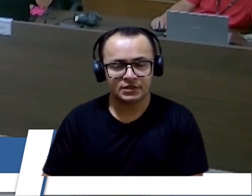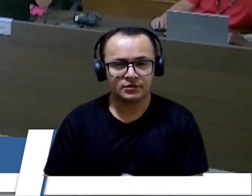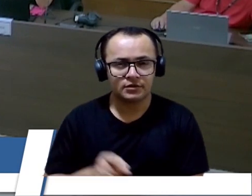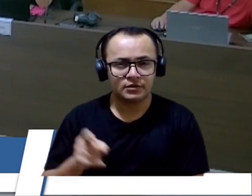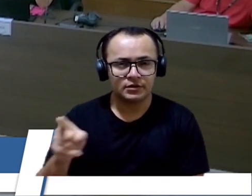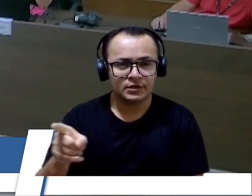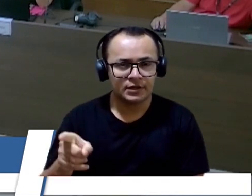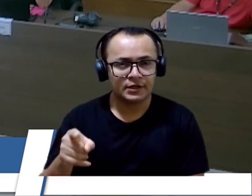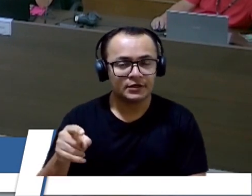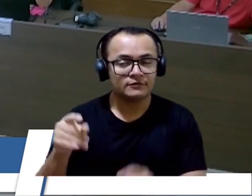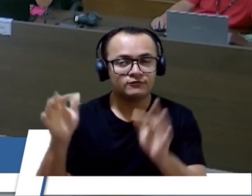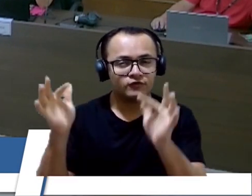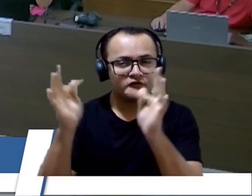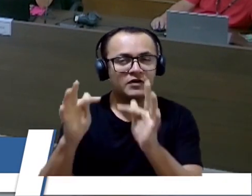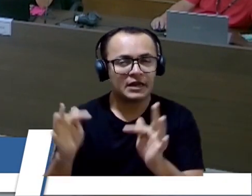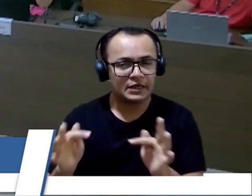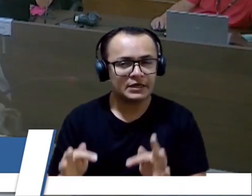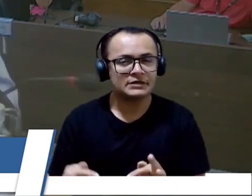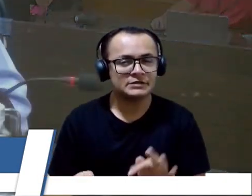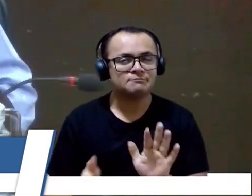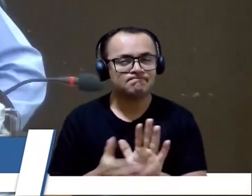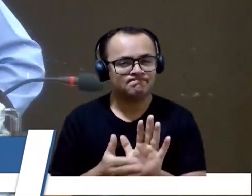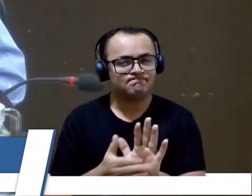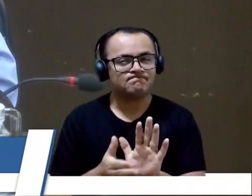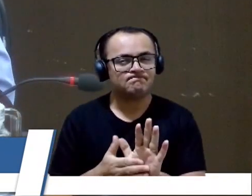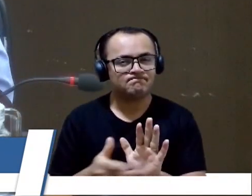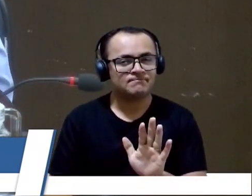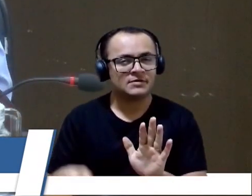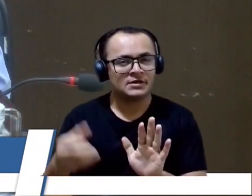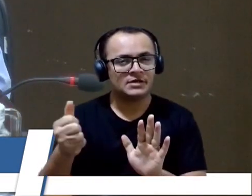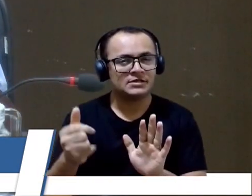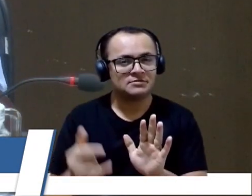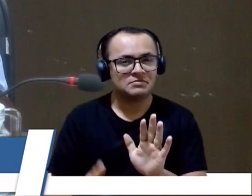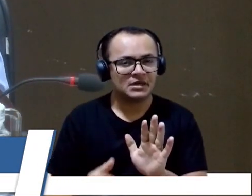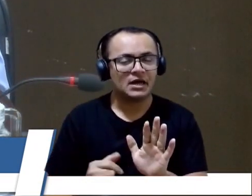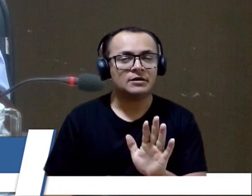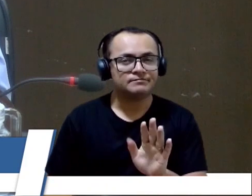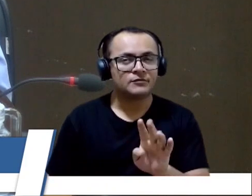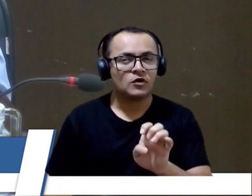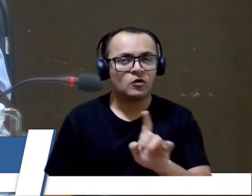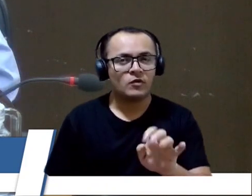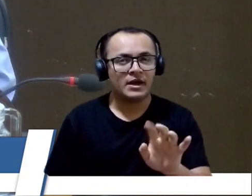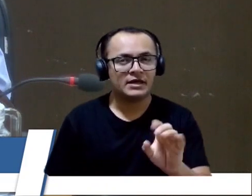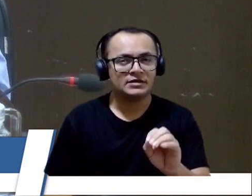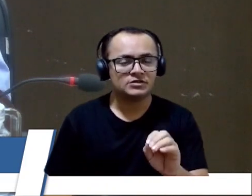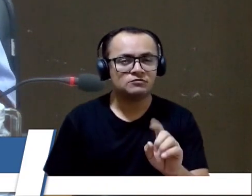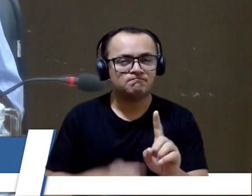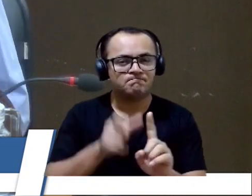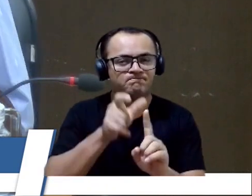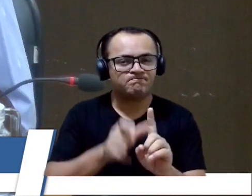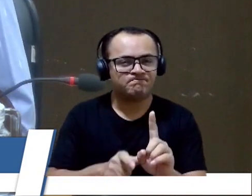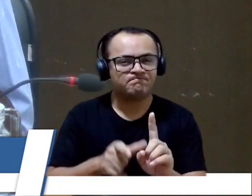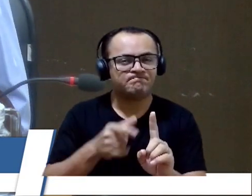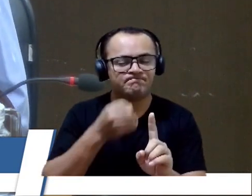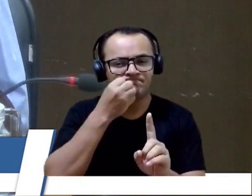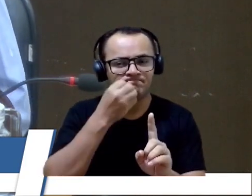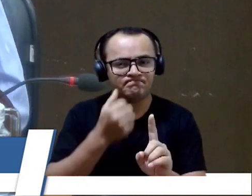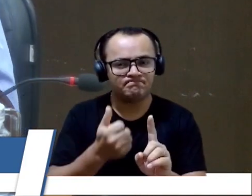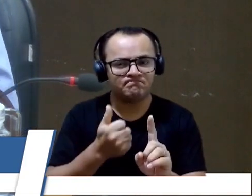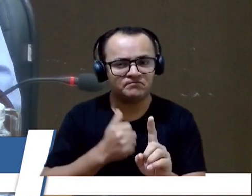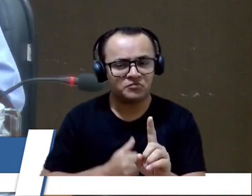na propositura. O Ézio é uma figura muito querida. E